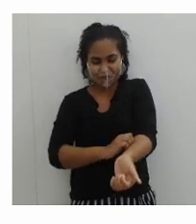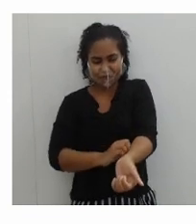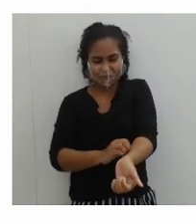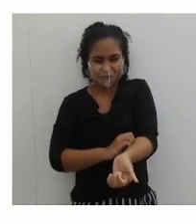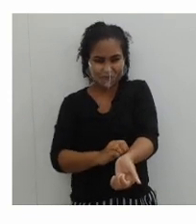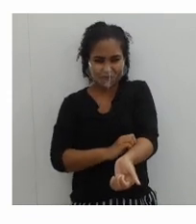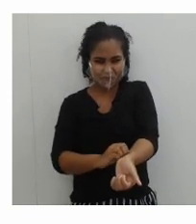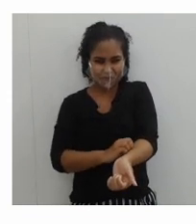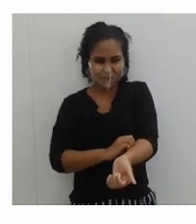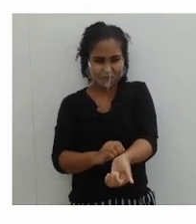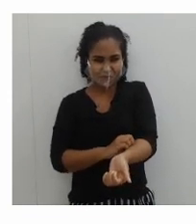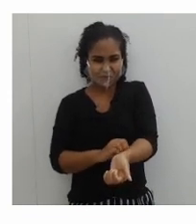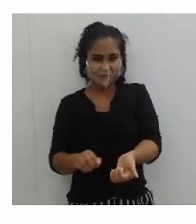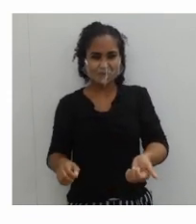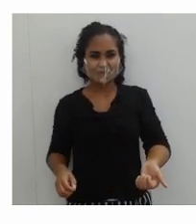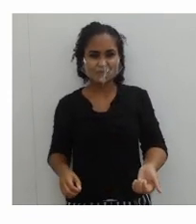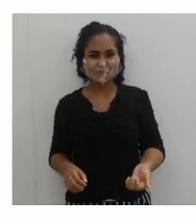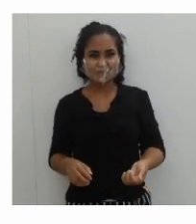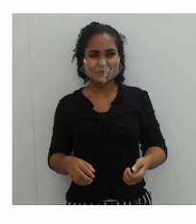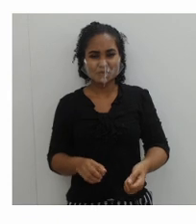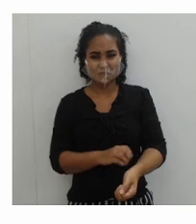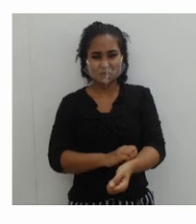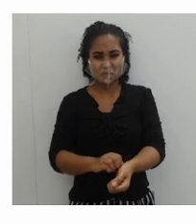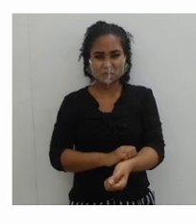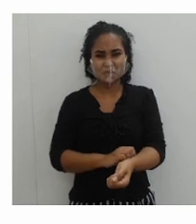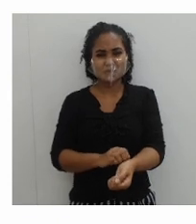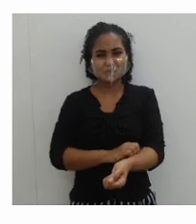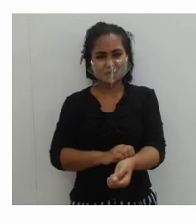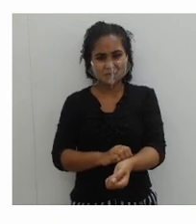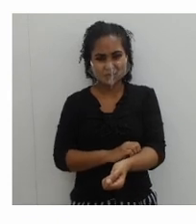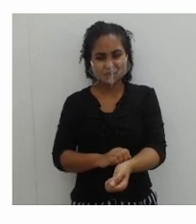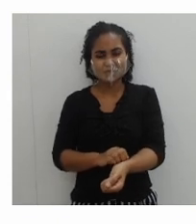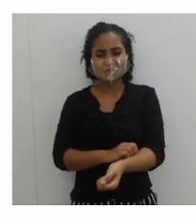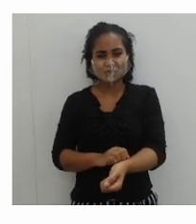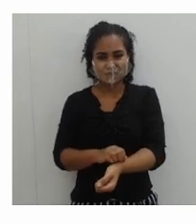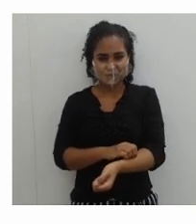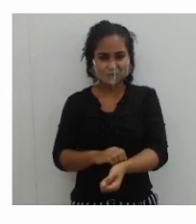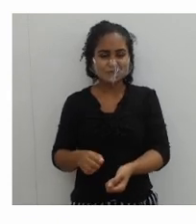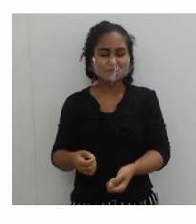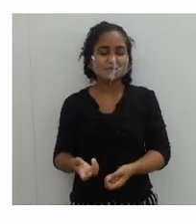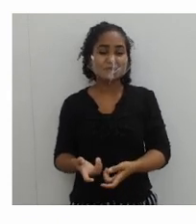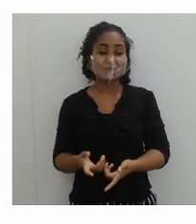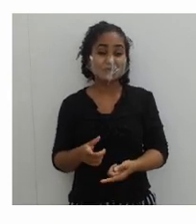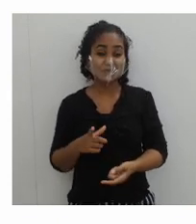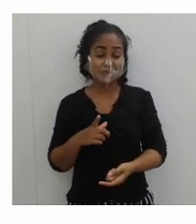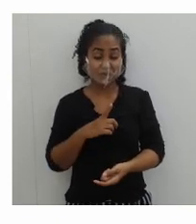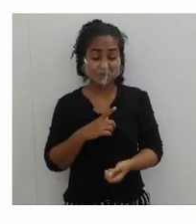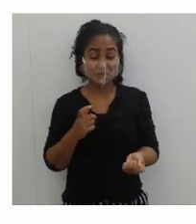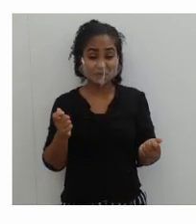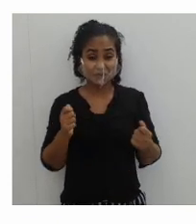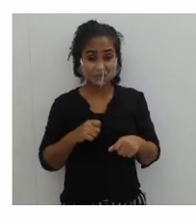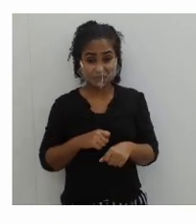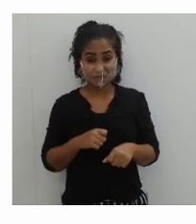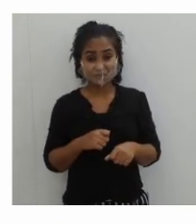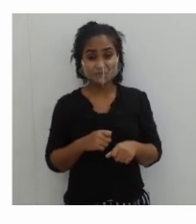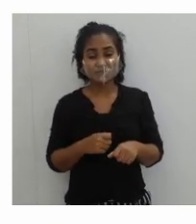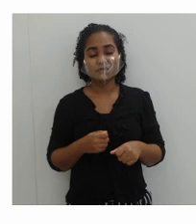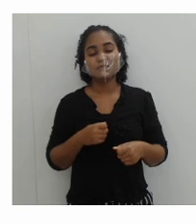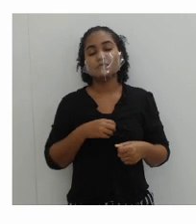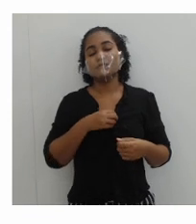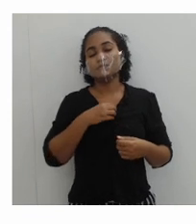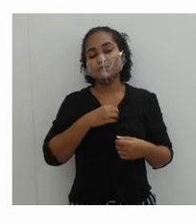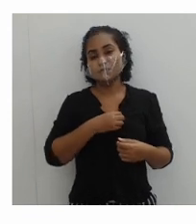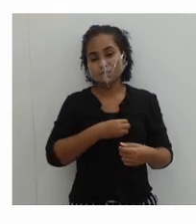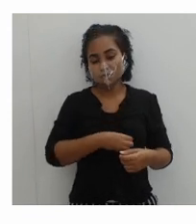por isso que a gente toma muito banho de rio, depois tem uma coceira, possivelmente seja a lava do schistosoma. Essa lava vai habitar no intestino,